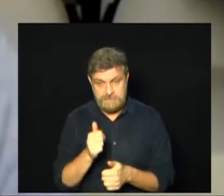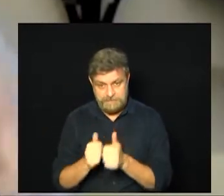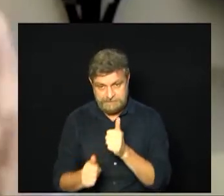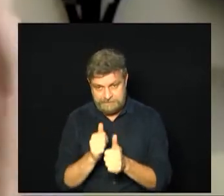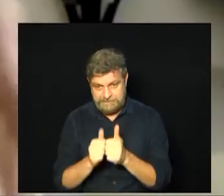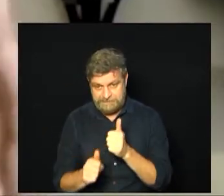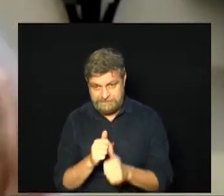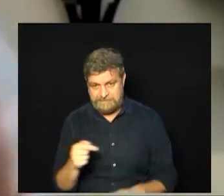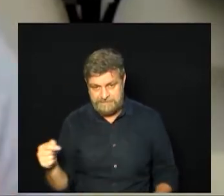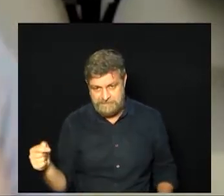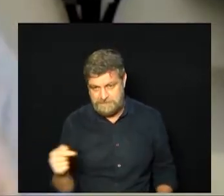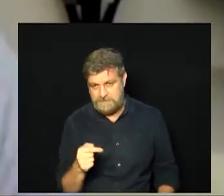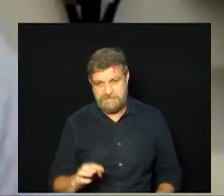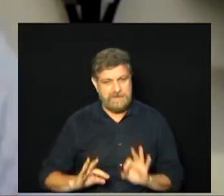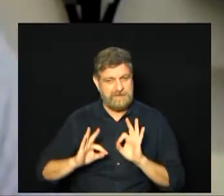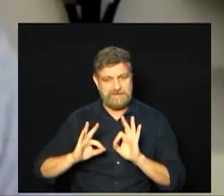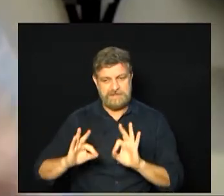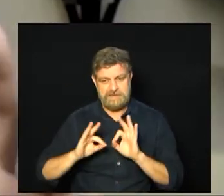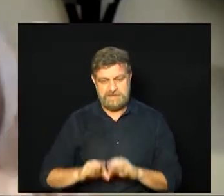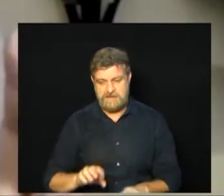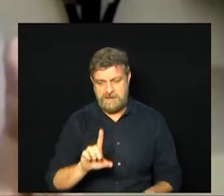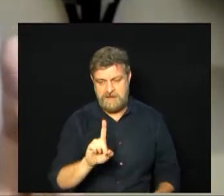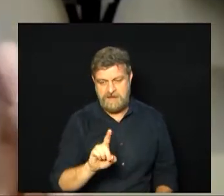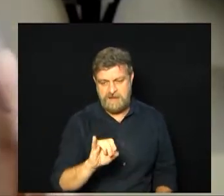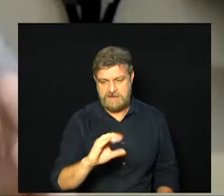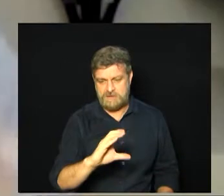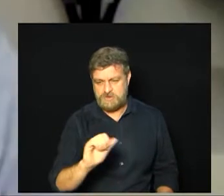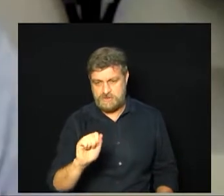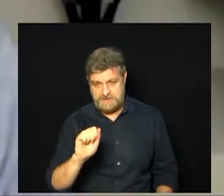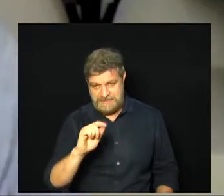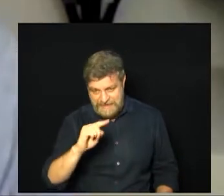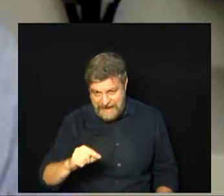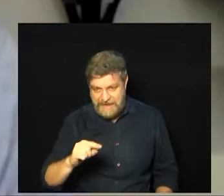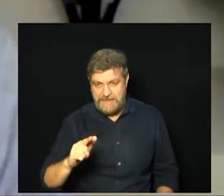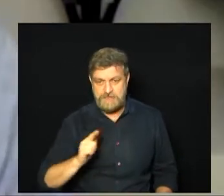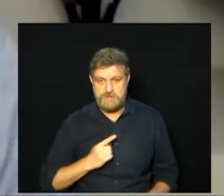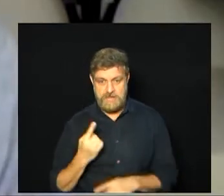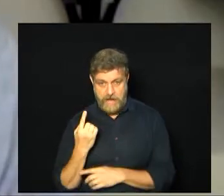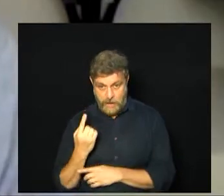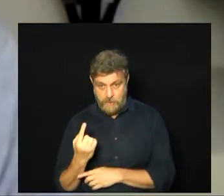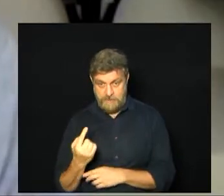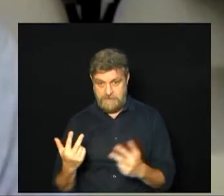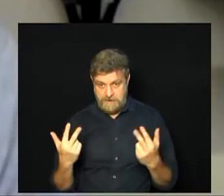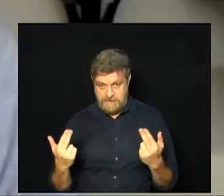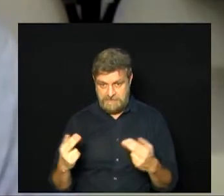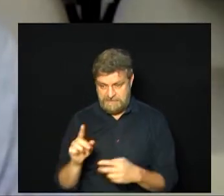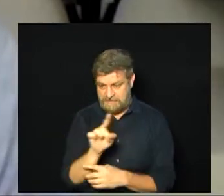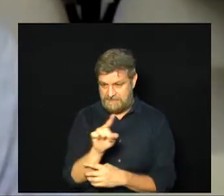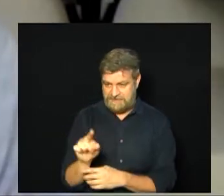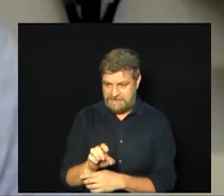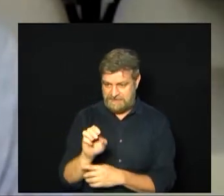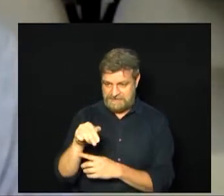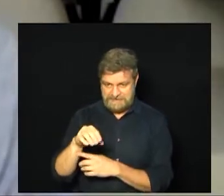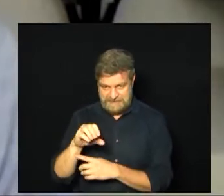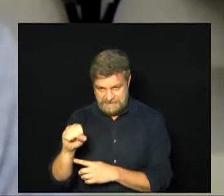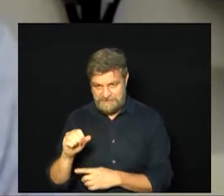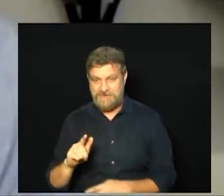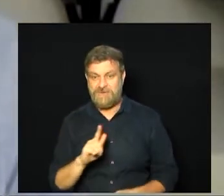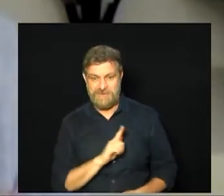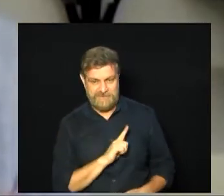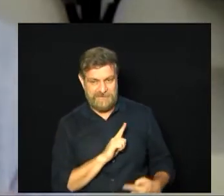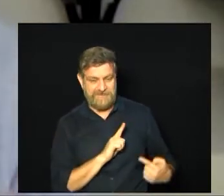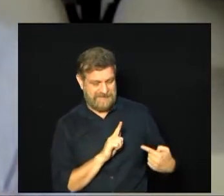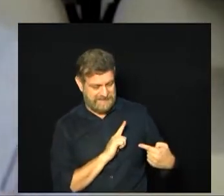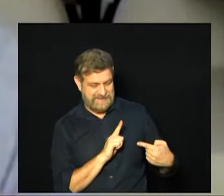o cracaço de cá, que batia falta como ninguém. Tinha um que batia falta igual ele, que é o Zenon, que eu vou falar daquele time do Bugre também.